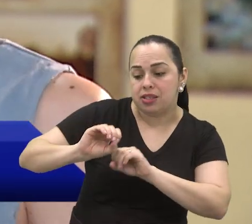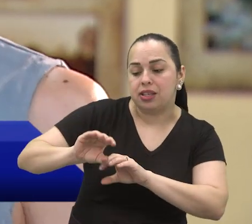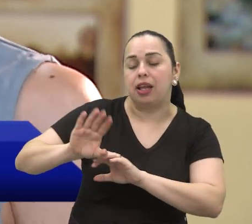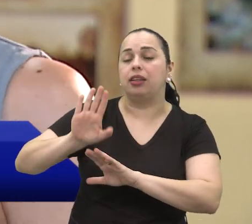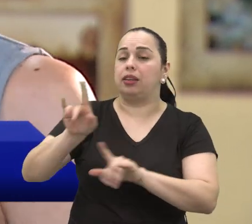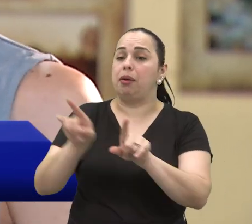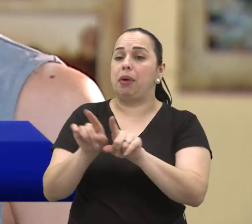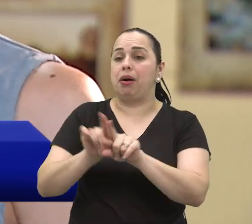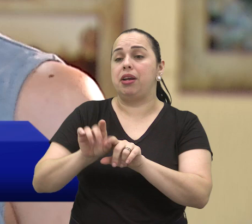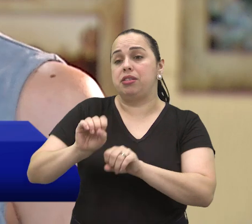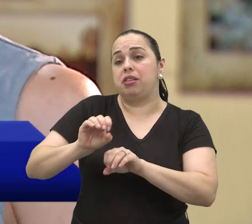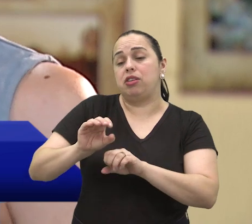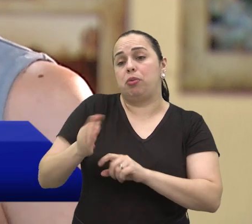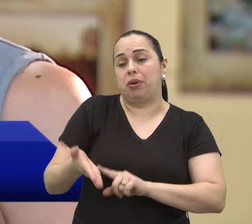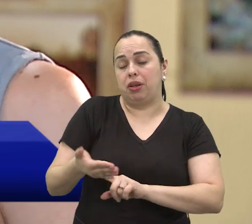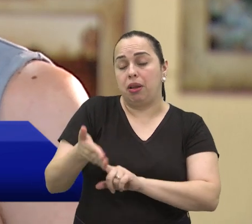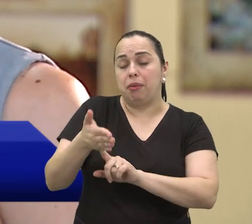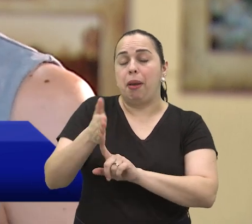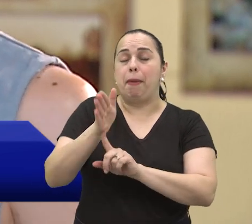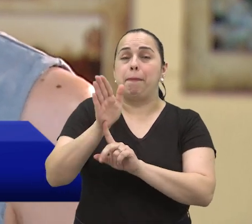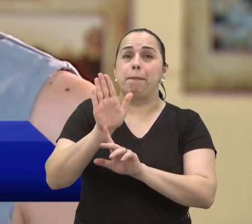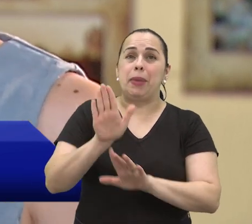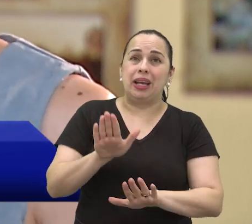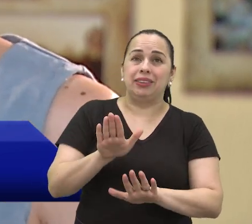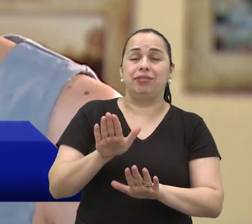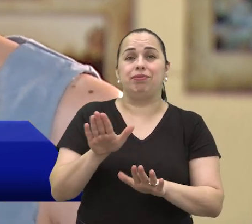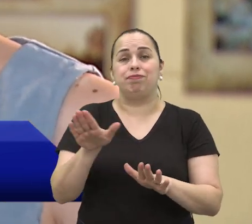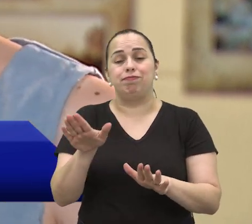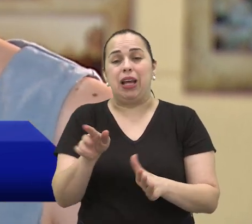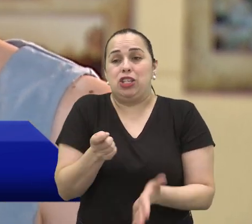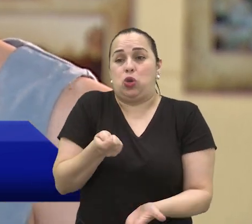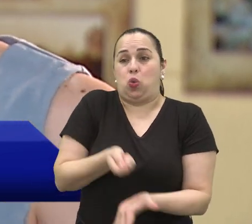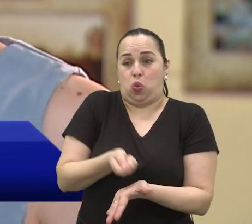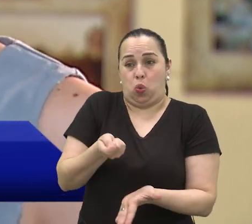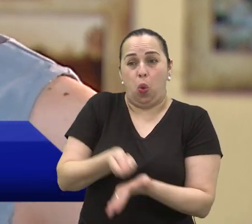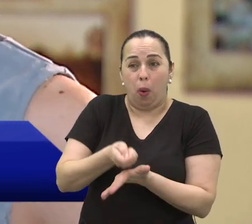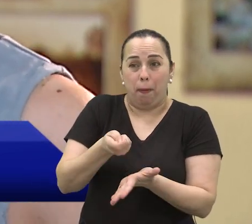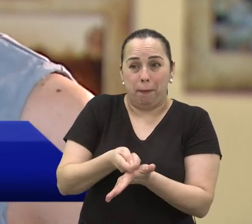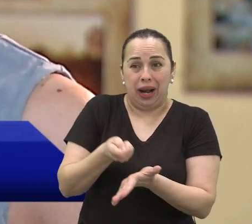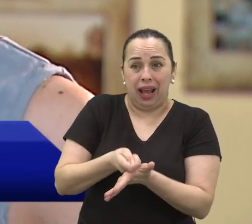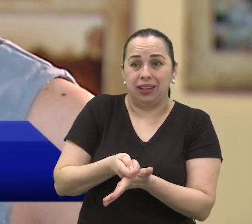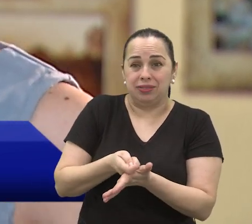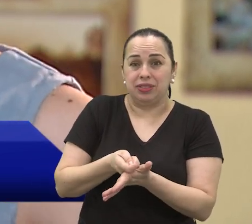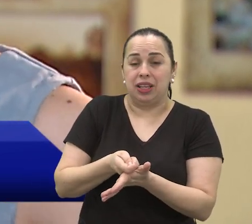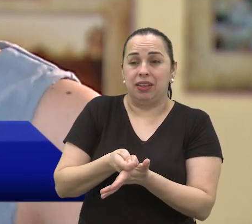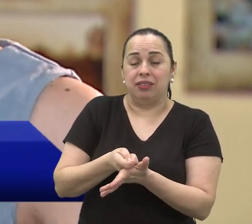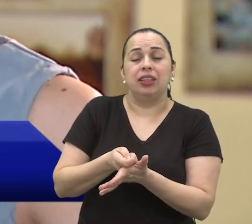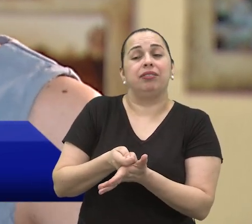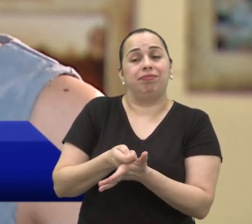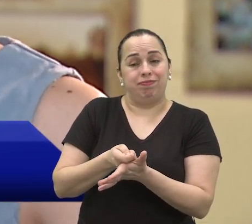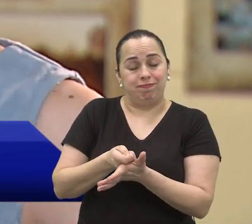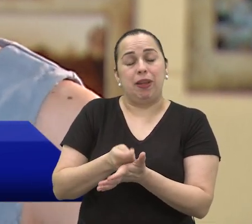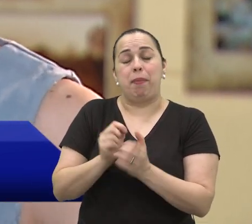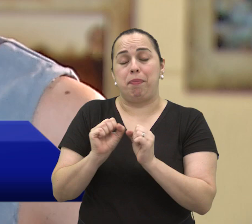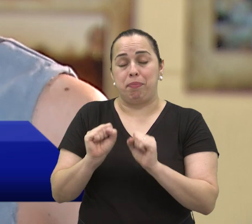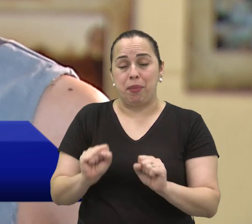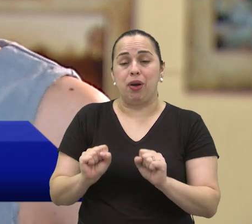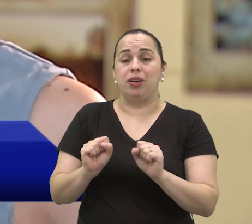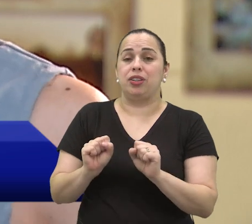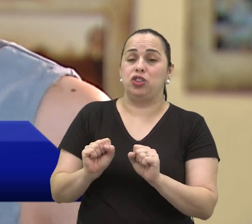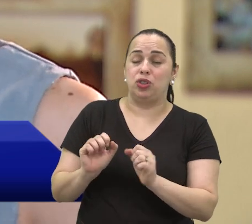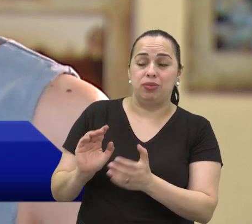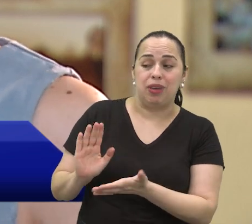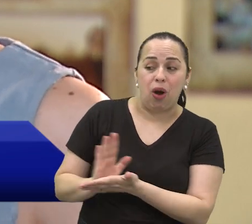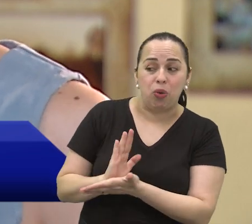para ensinar sobre tecnologia para os nossos alunos. Mas, às vezes, a exigência disso acontecer dentro das escolas, isso